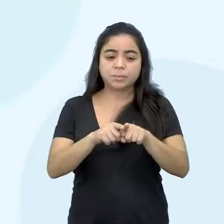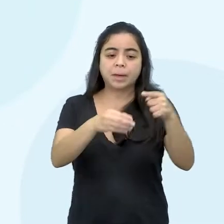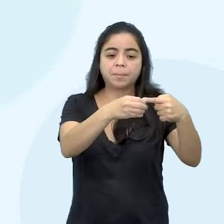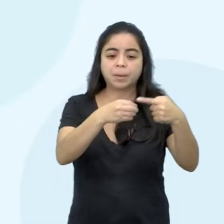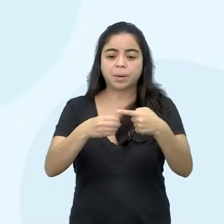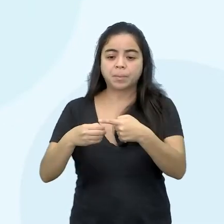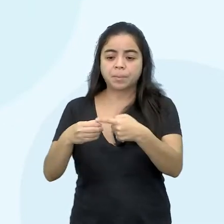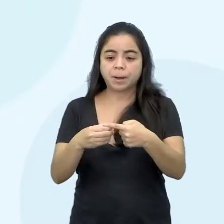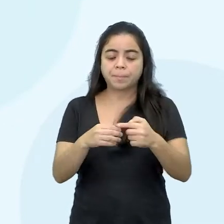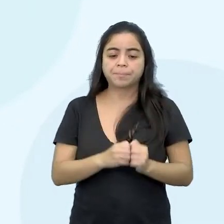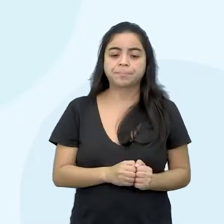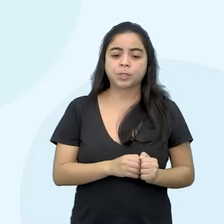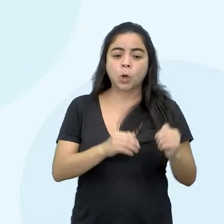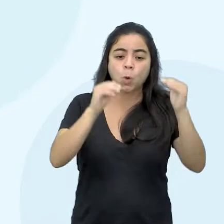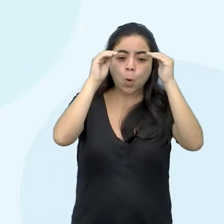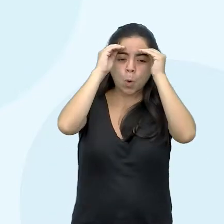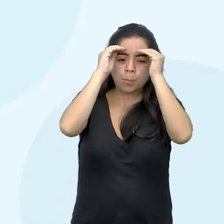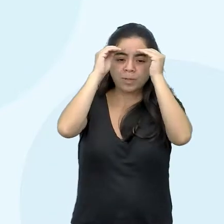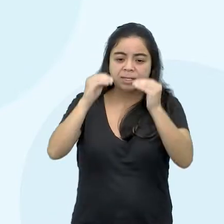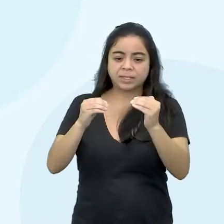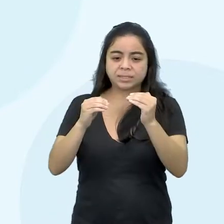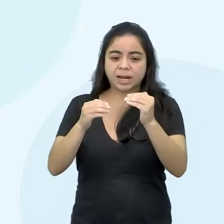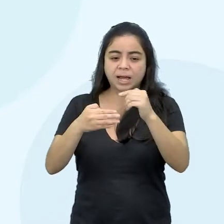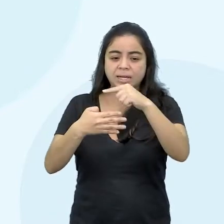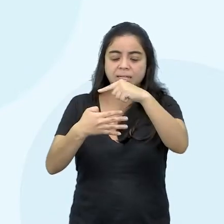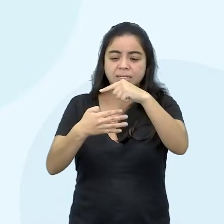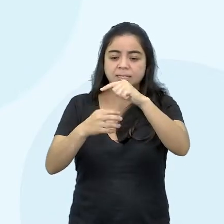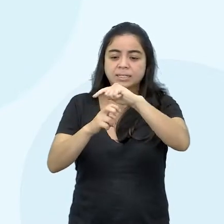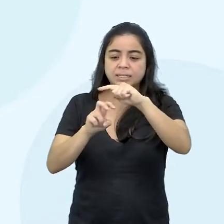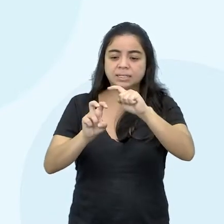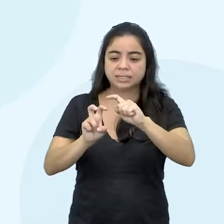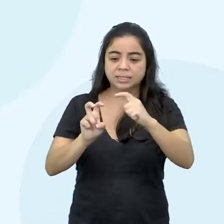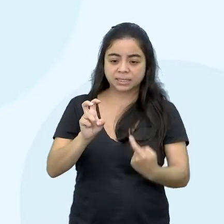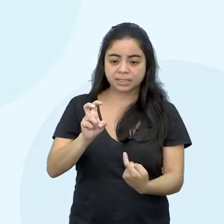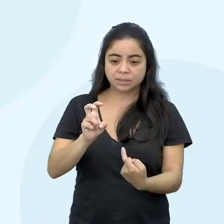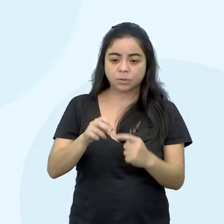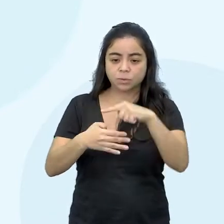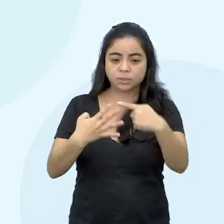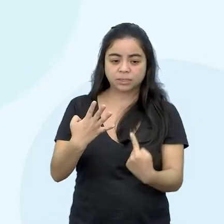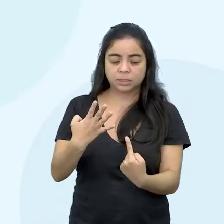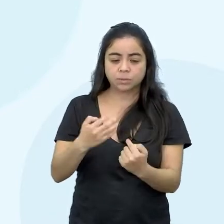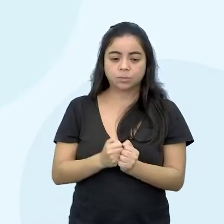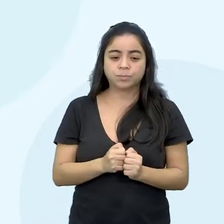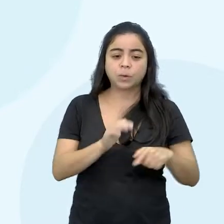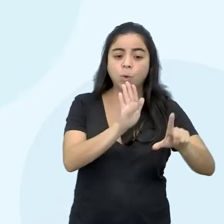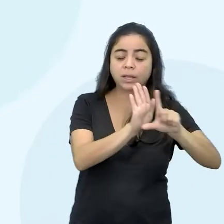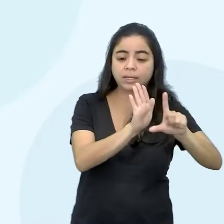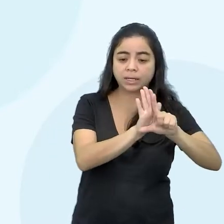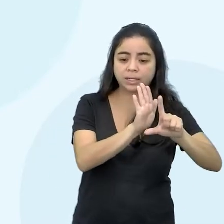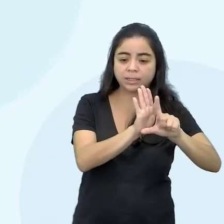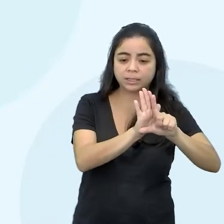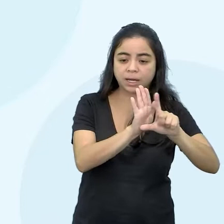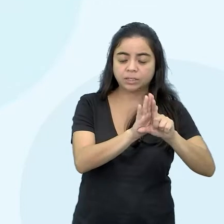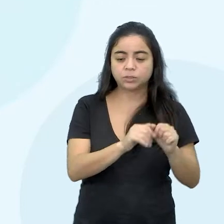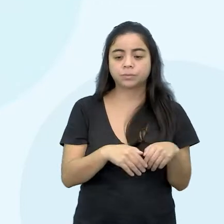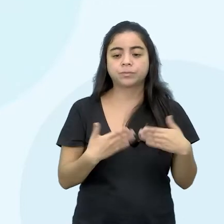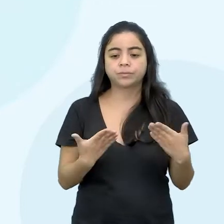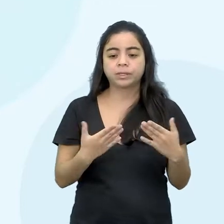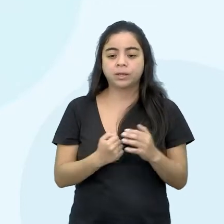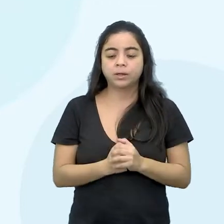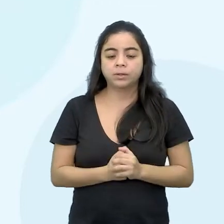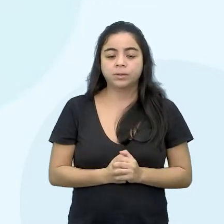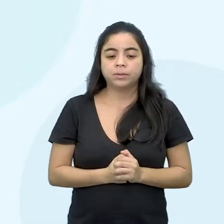municípios, obedecerá a 5 princípios, que são a legalidade, ou seja,